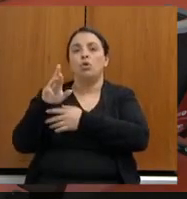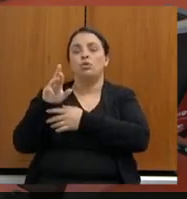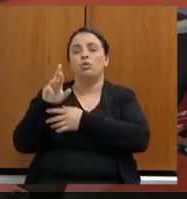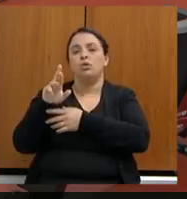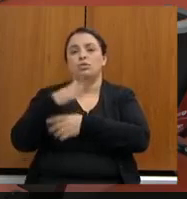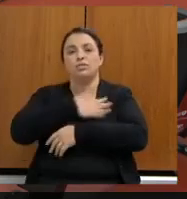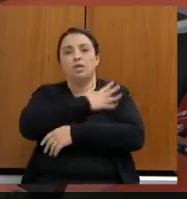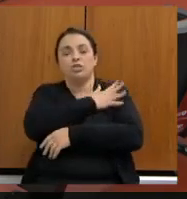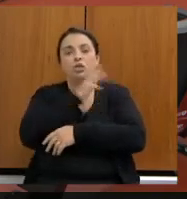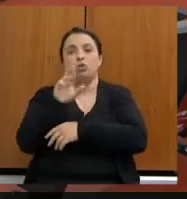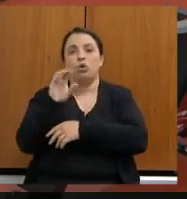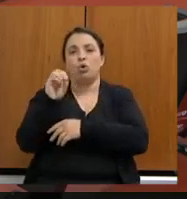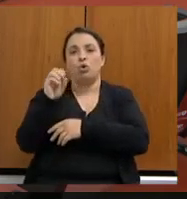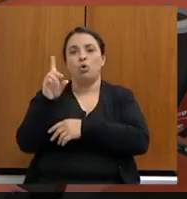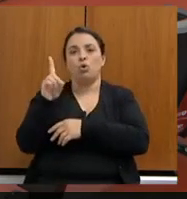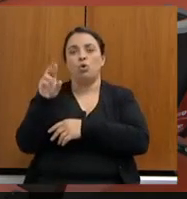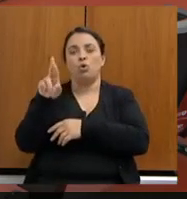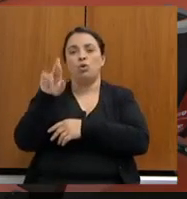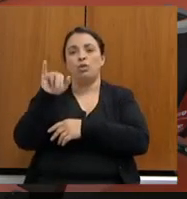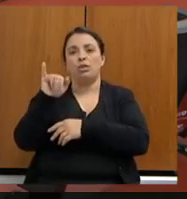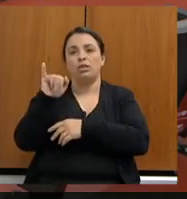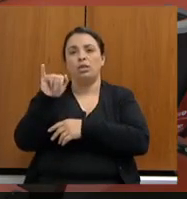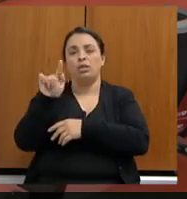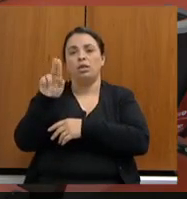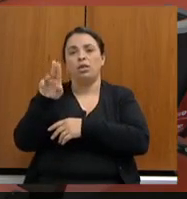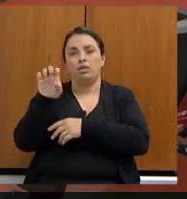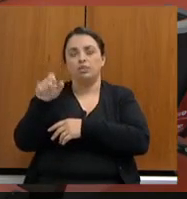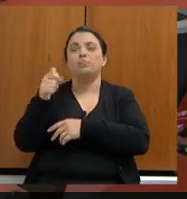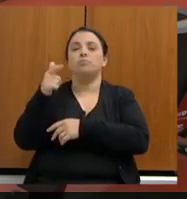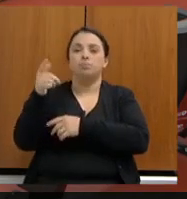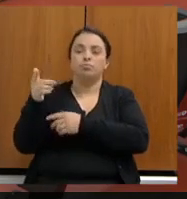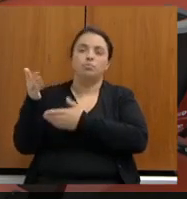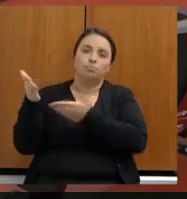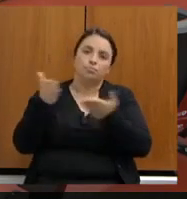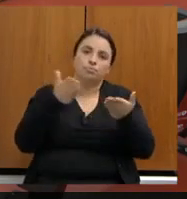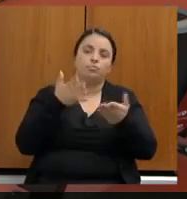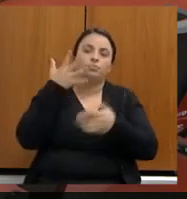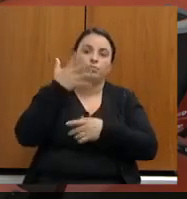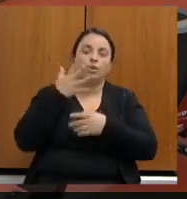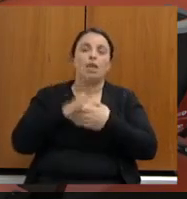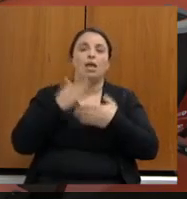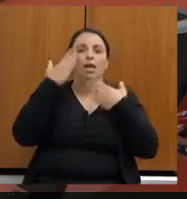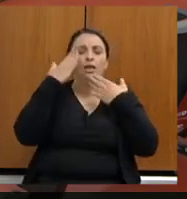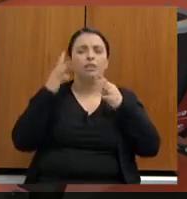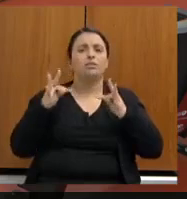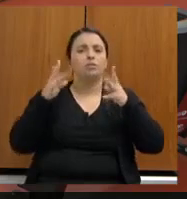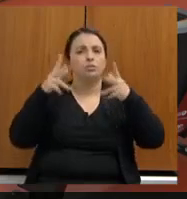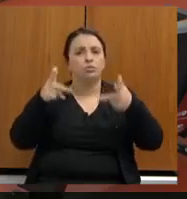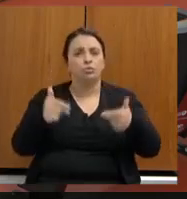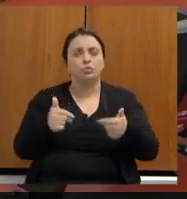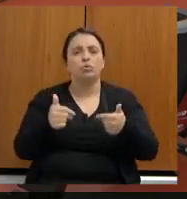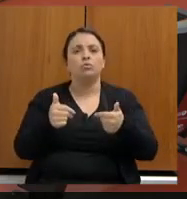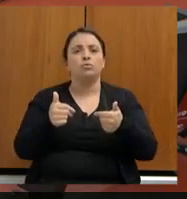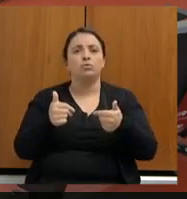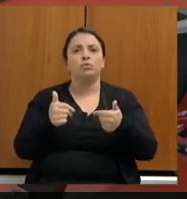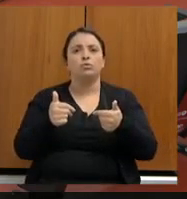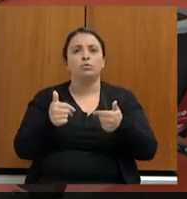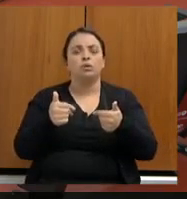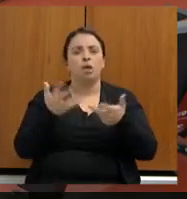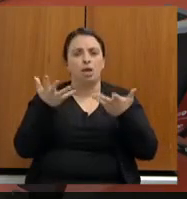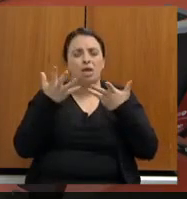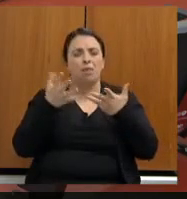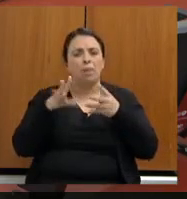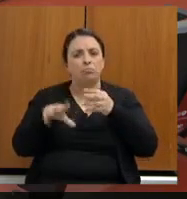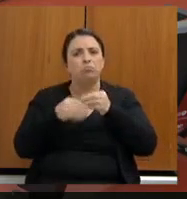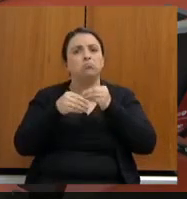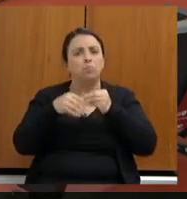Assembleia Legislativa de Minas Gerais Deputado sargento Rodrigues agradeço a vossa excelência deseja fazer